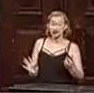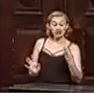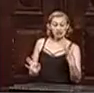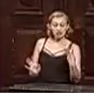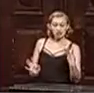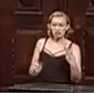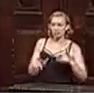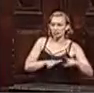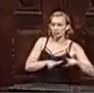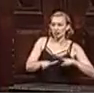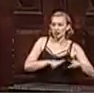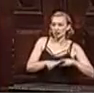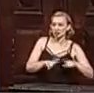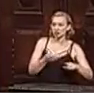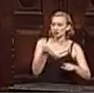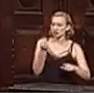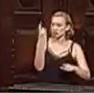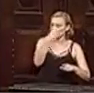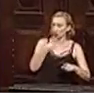horas somam